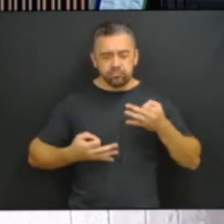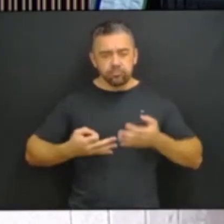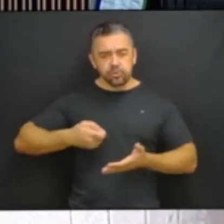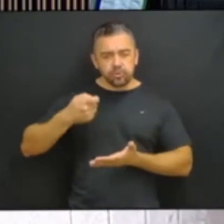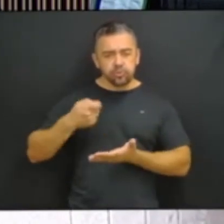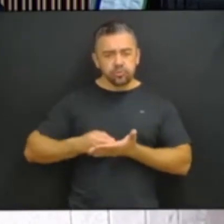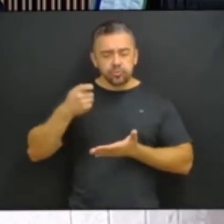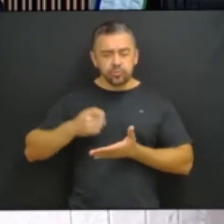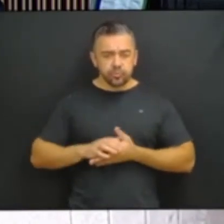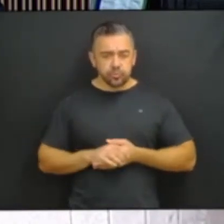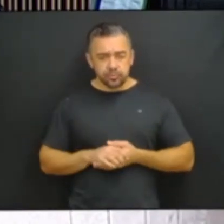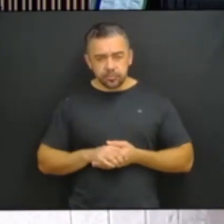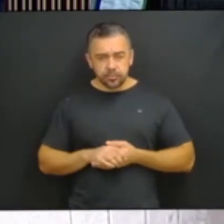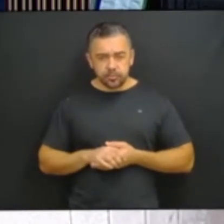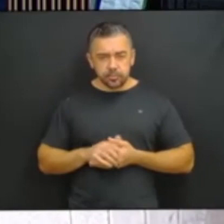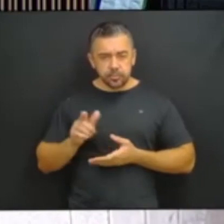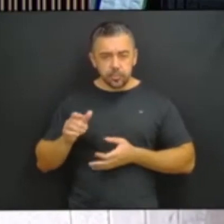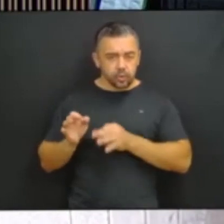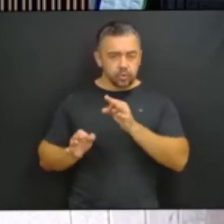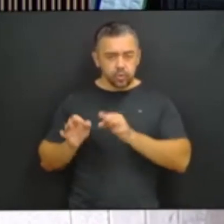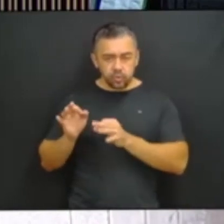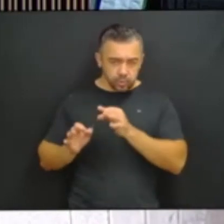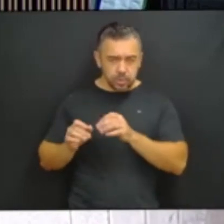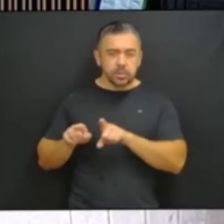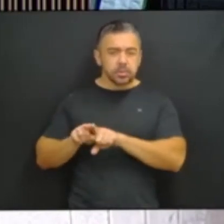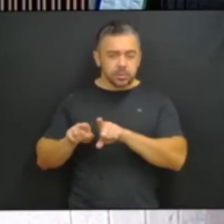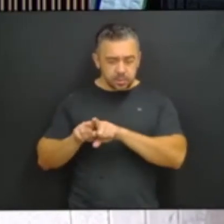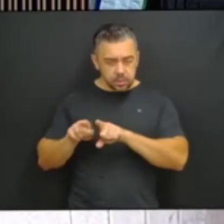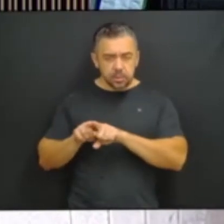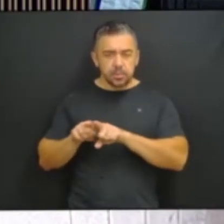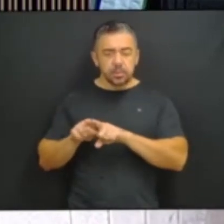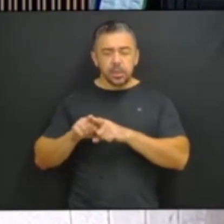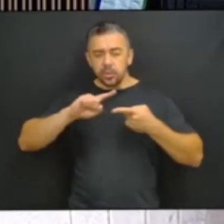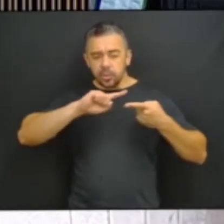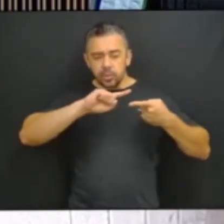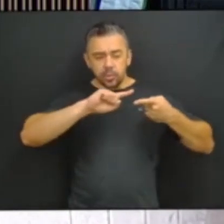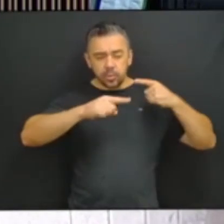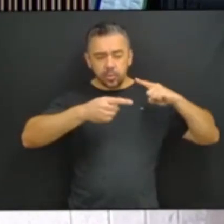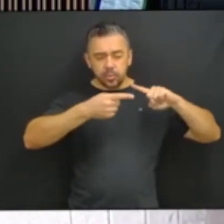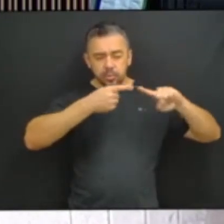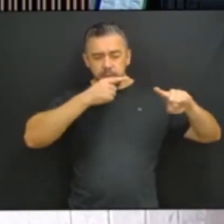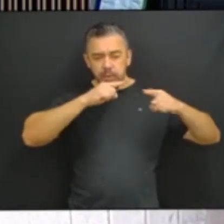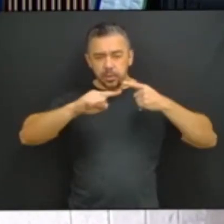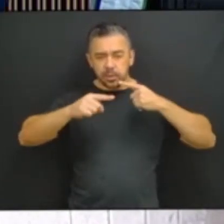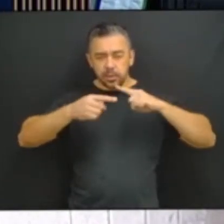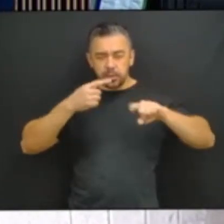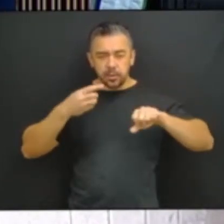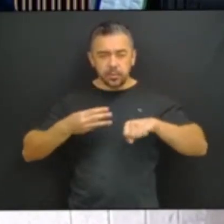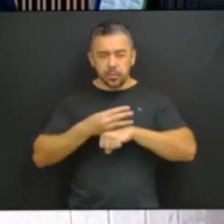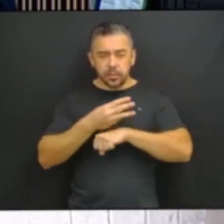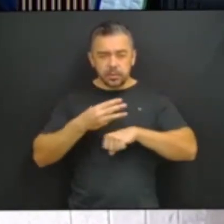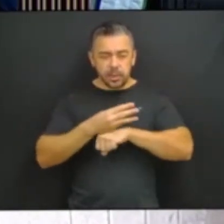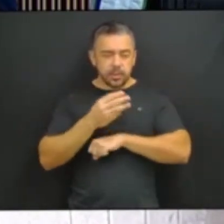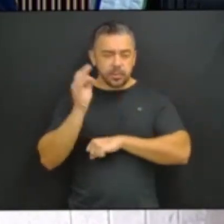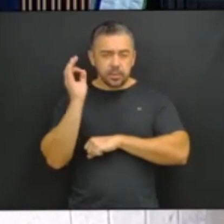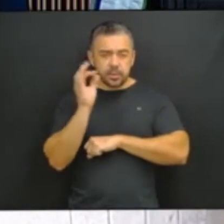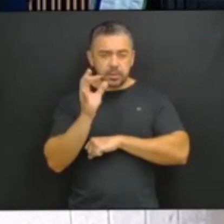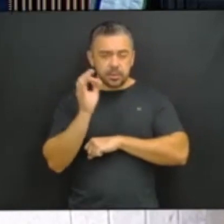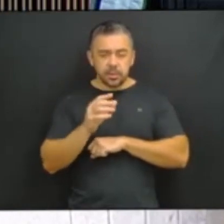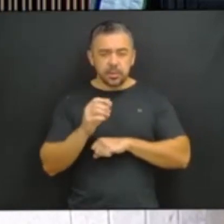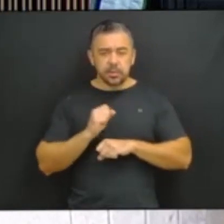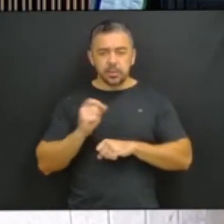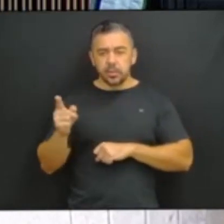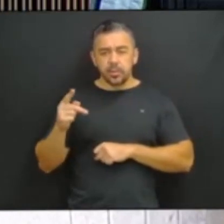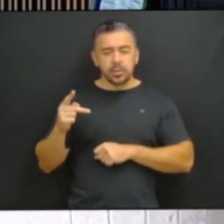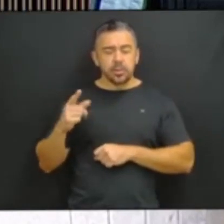o juiz parcial que combinava pelo WhatsApp ou melhor pelo telegram com promotor